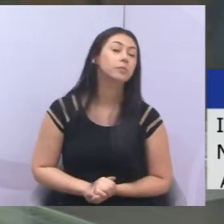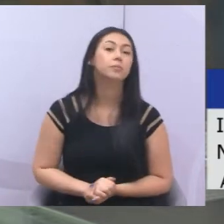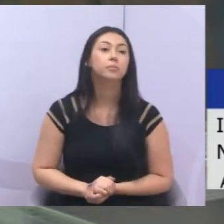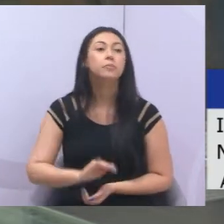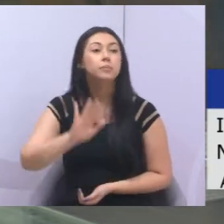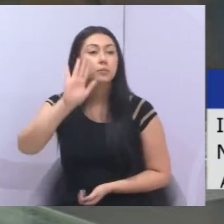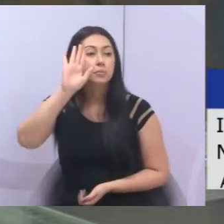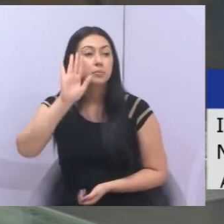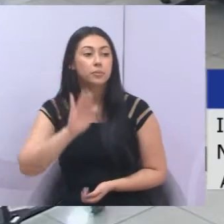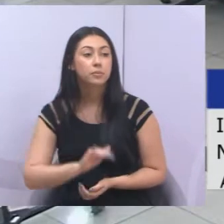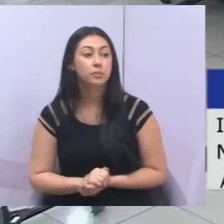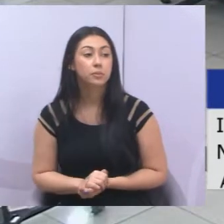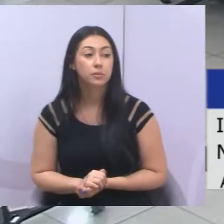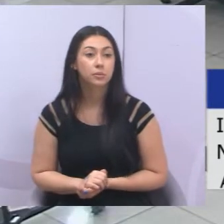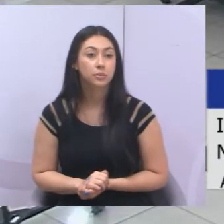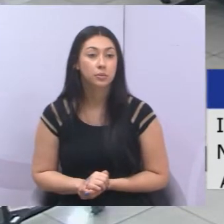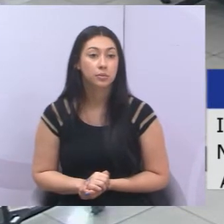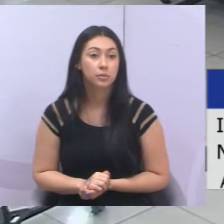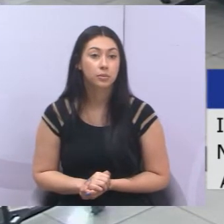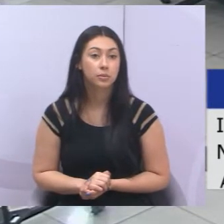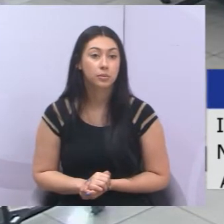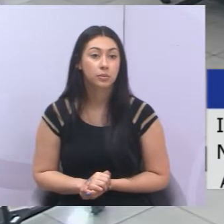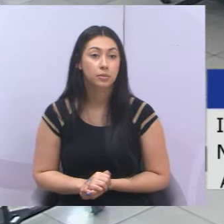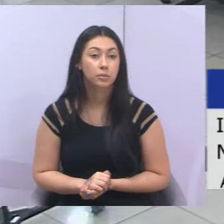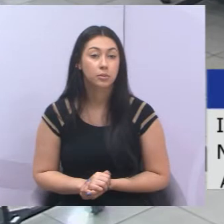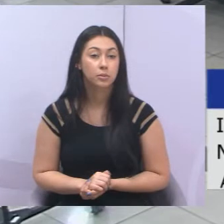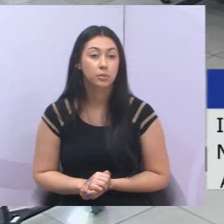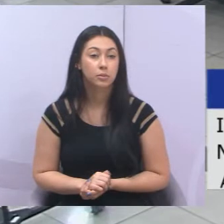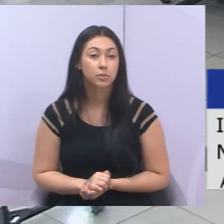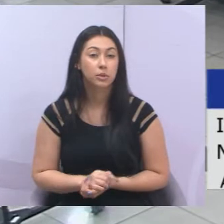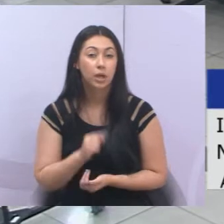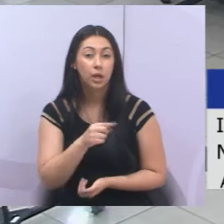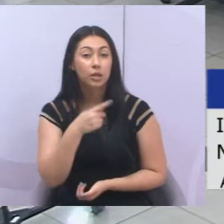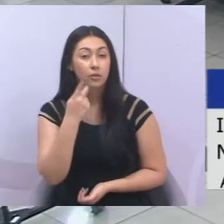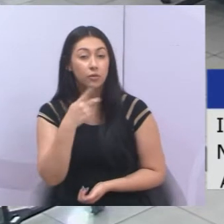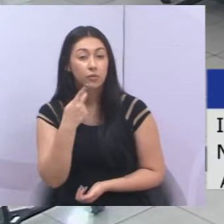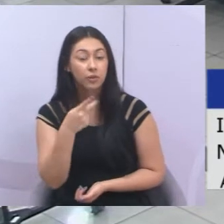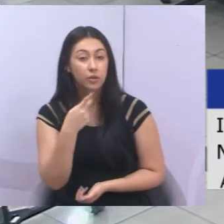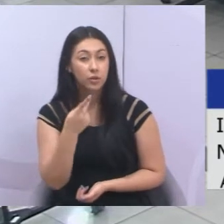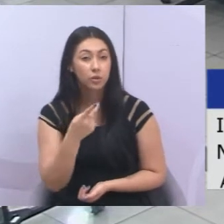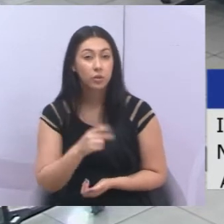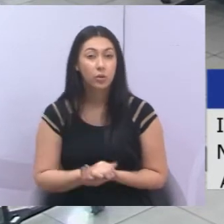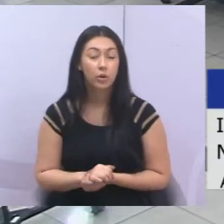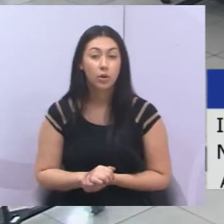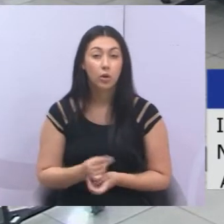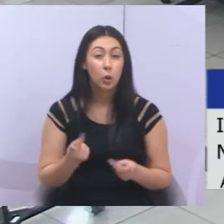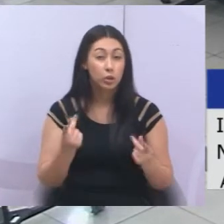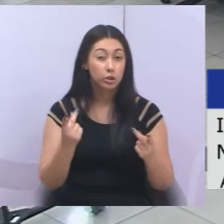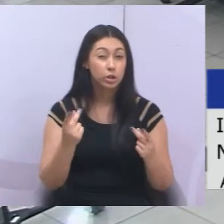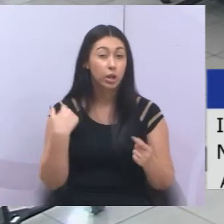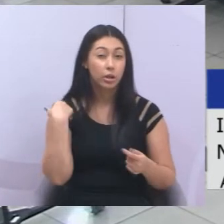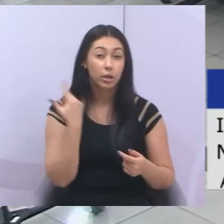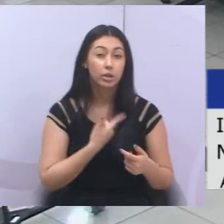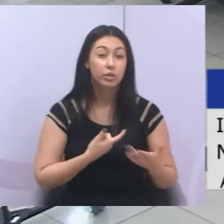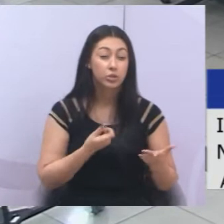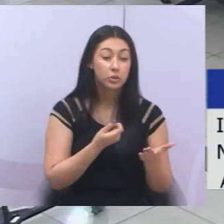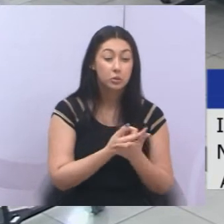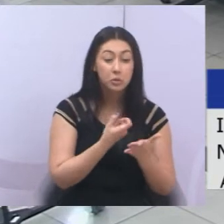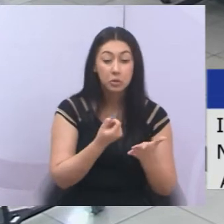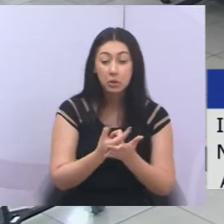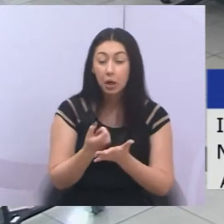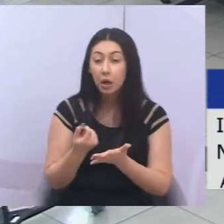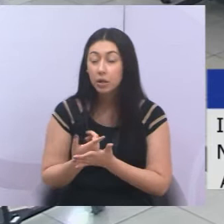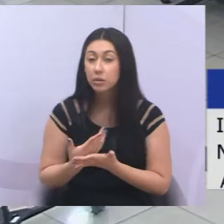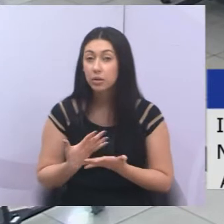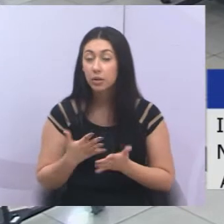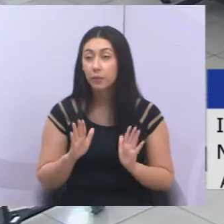Inclusive, vereador, é tão interessante o que o vereador falou do gasto que nós temos com muitas crianças.